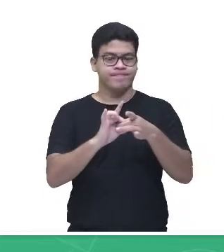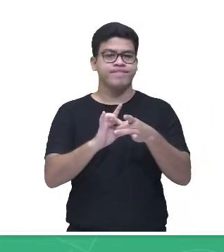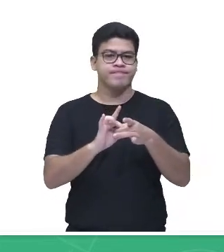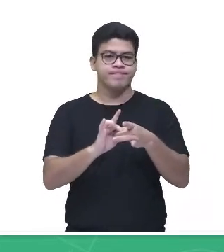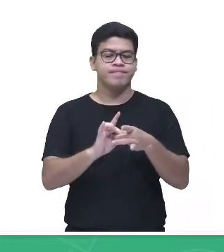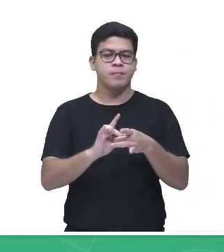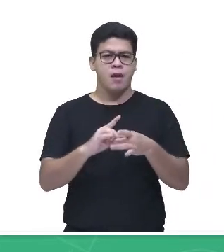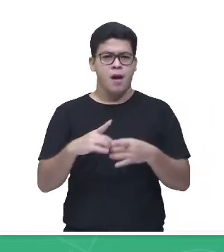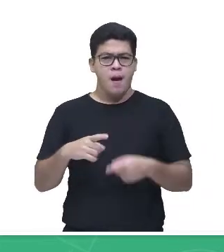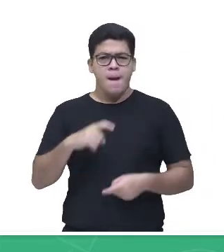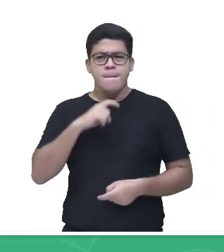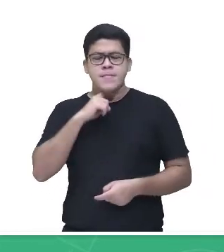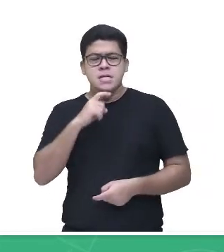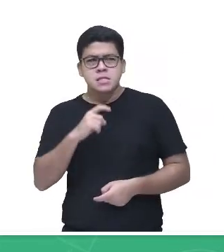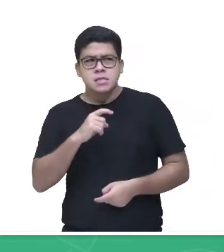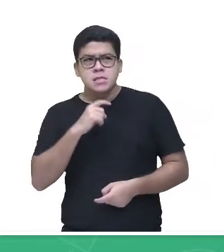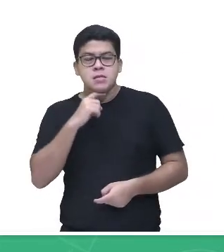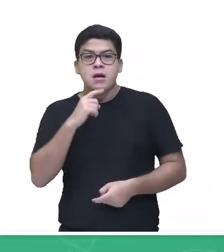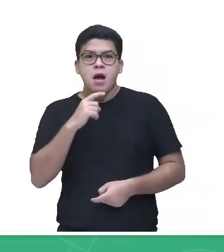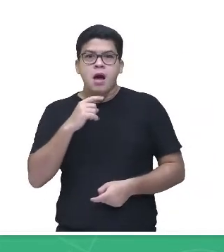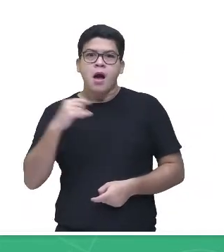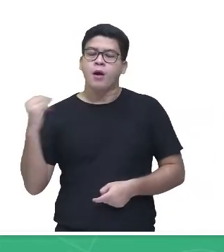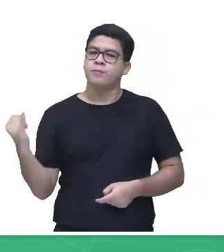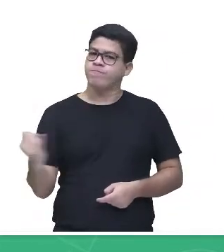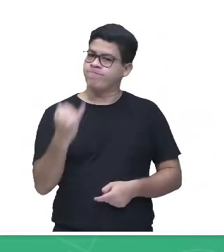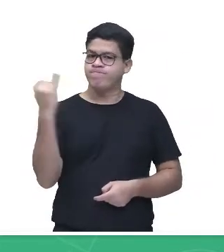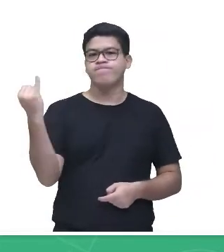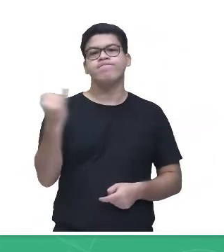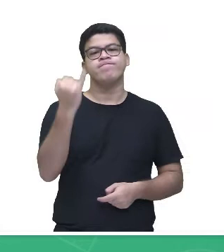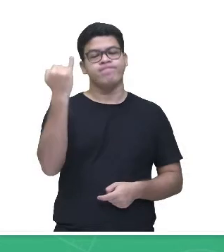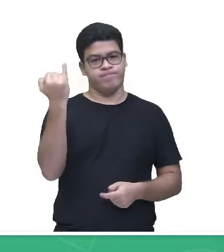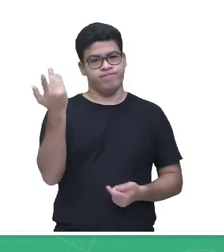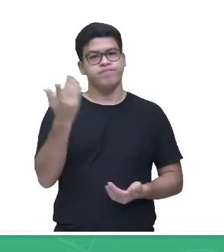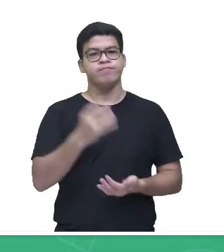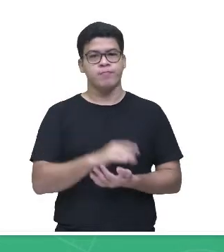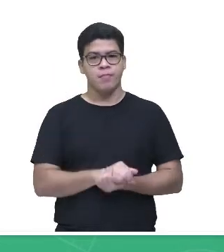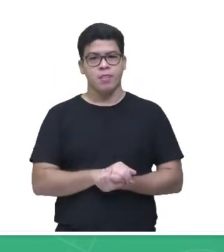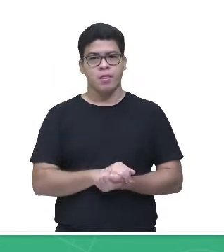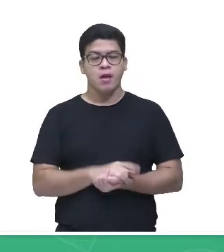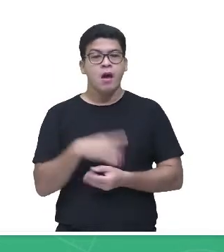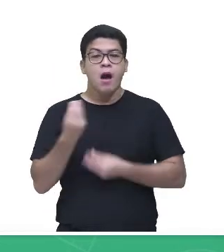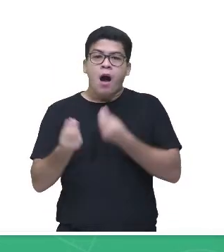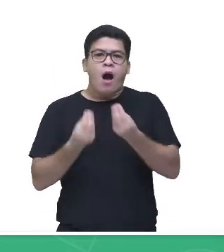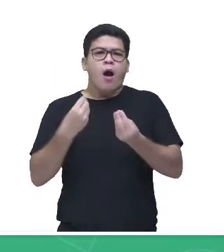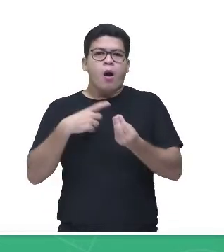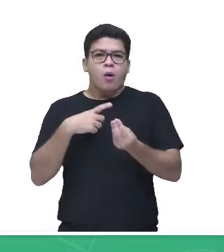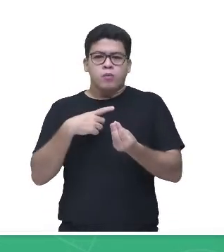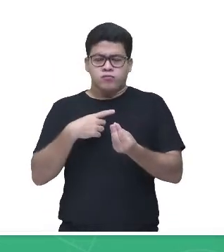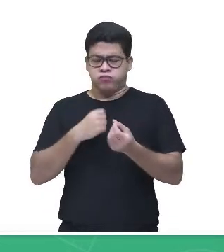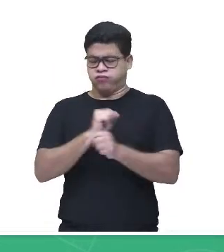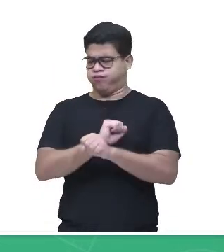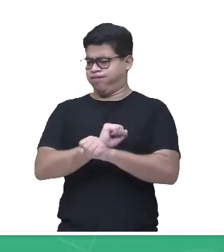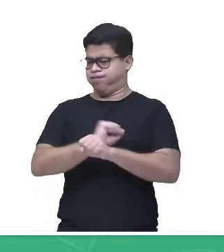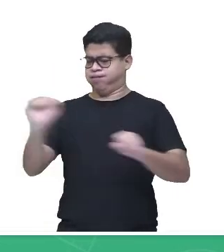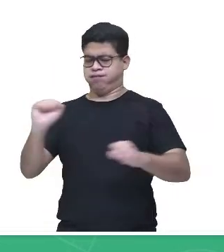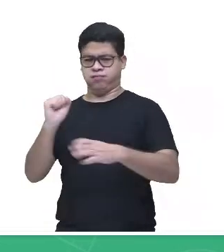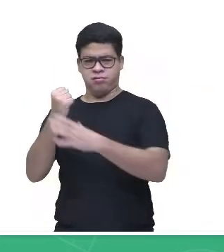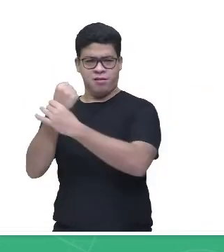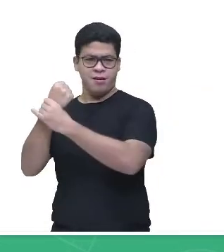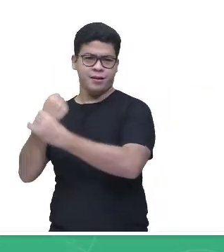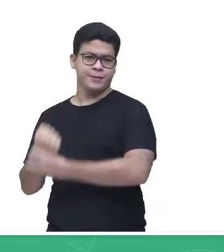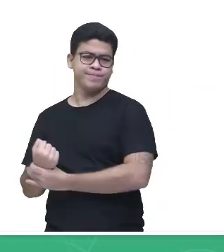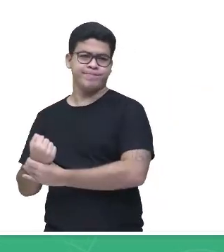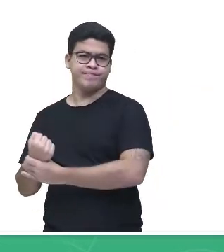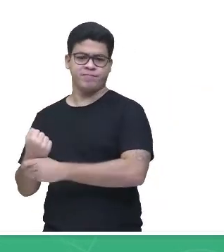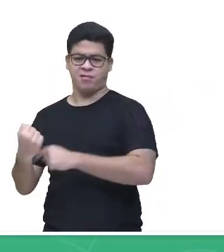duvidar, a refletir. E ele era totalmente contrário ao absolutismo, porque o que ele